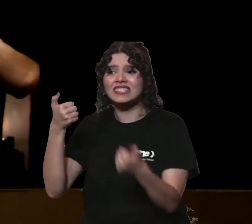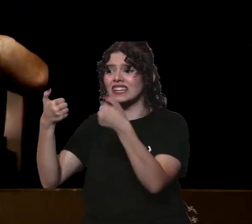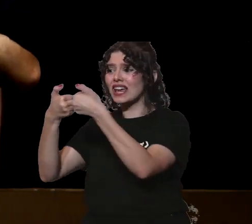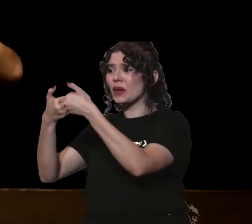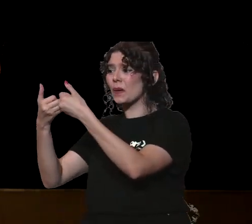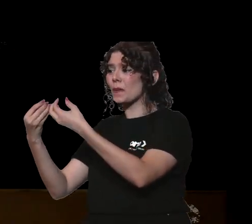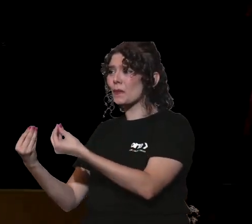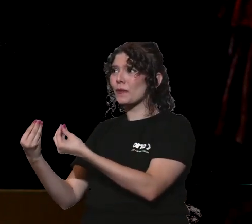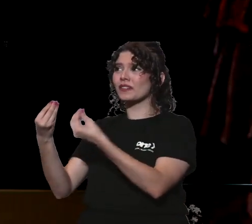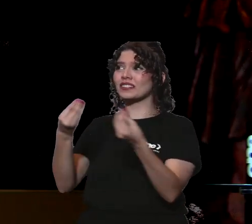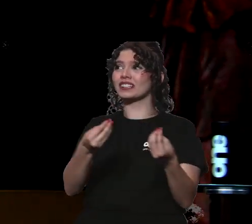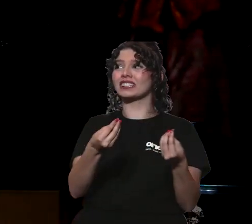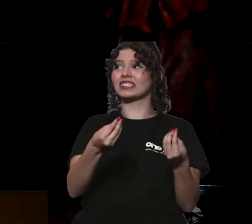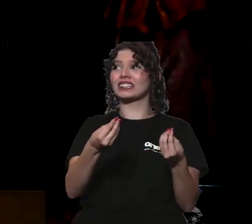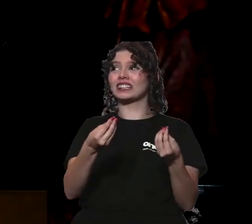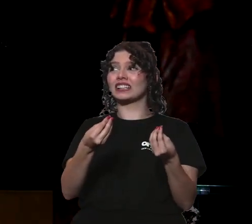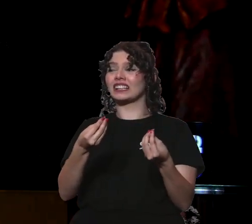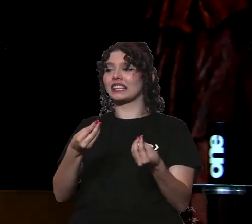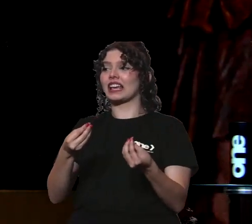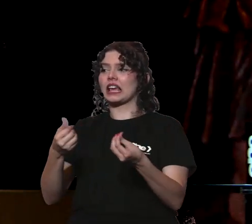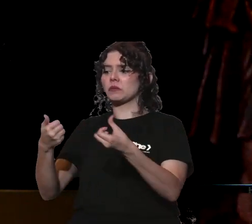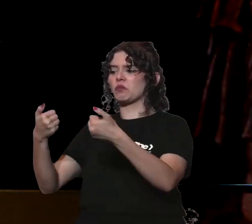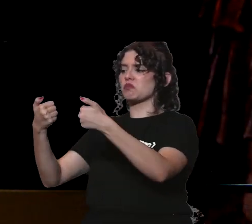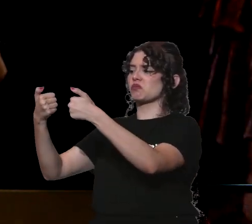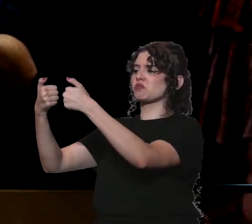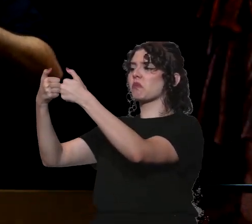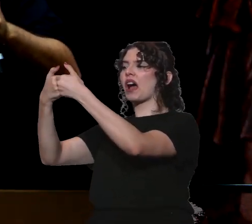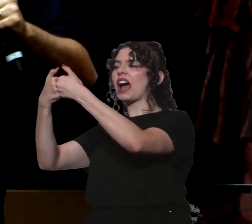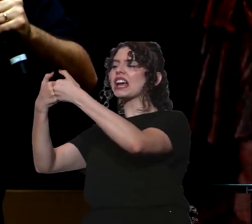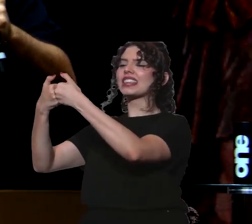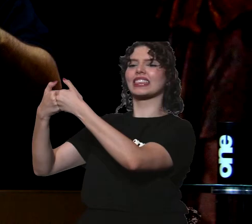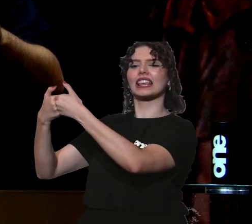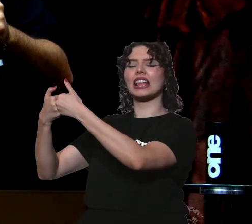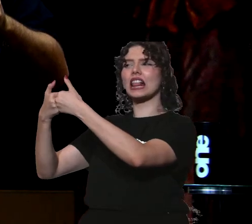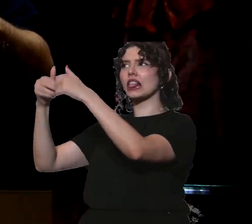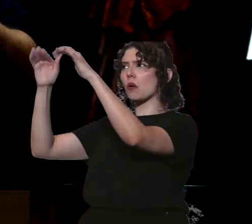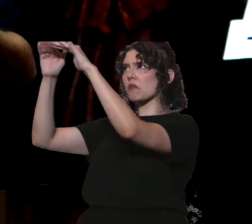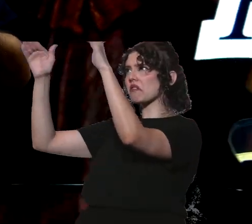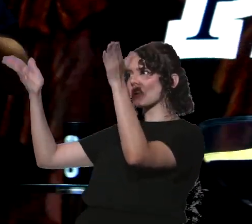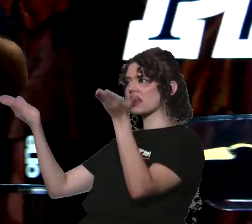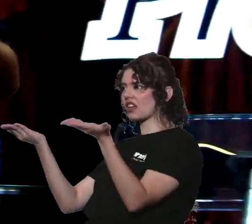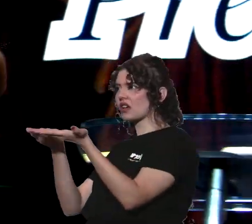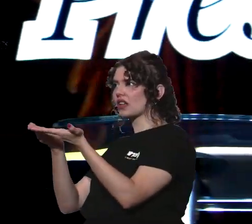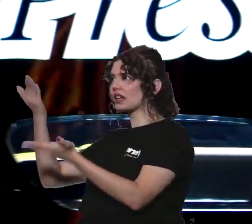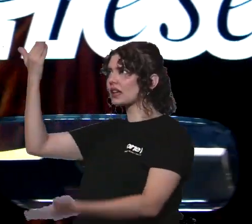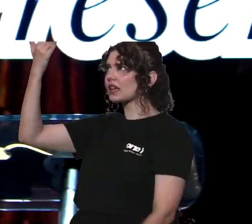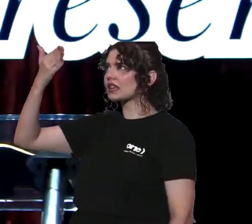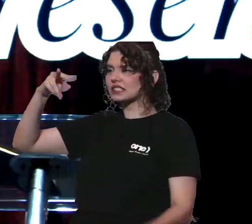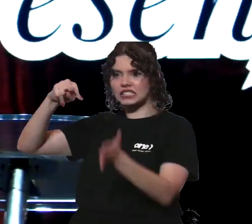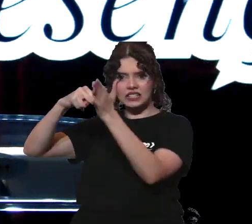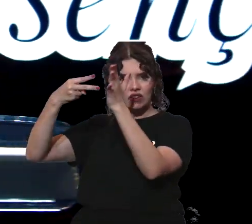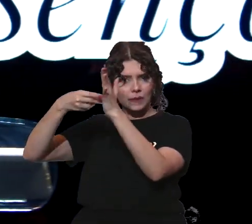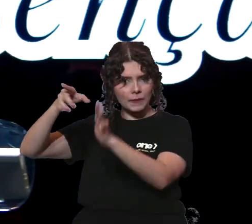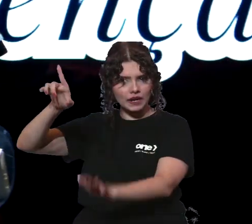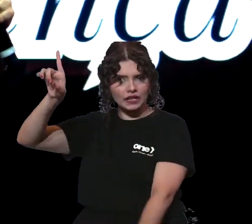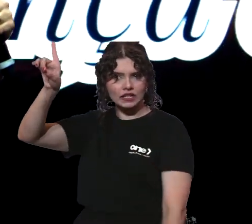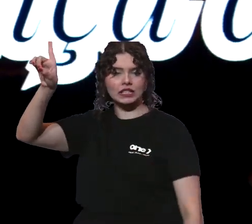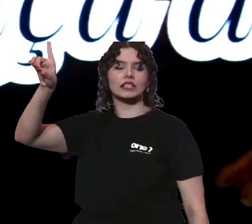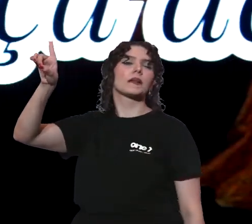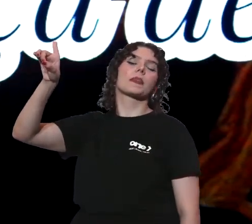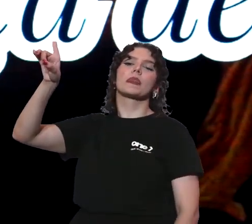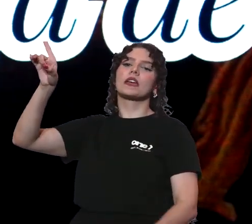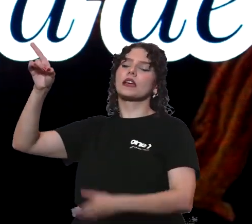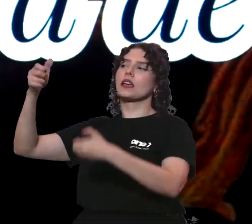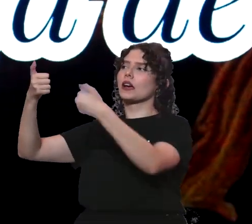arca, ele vai pegar aquele artefato que representava a presença de Deus e ele